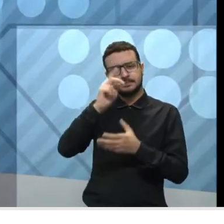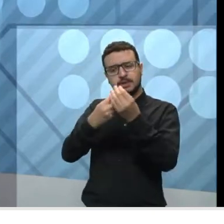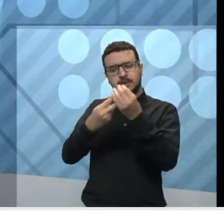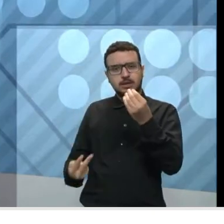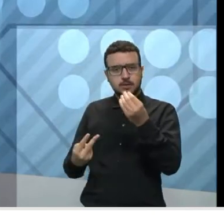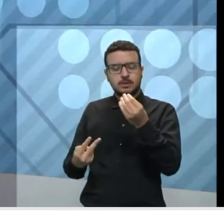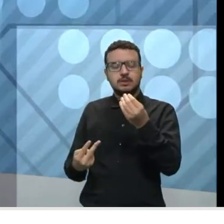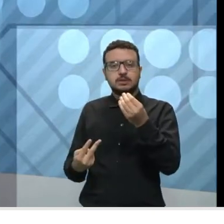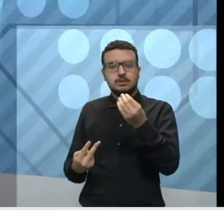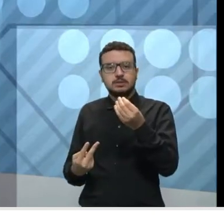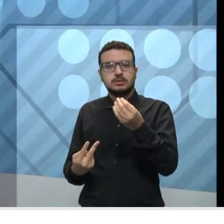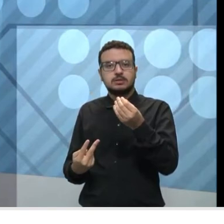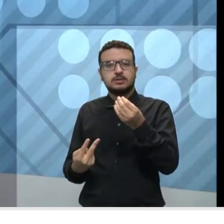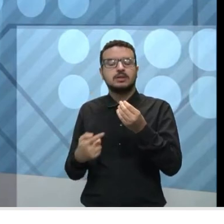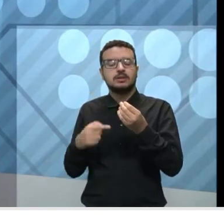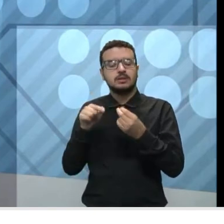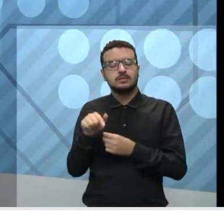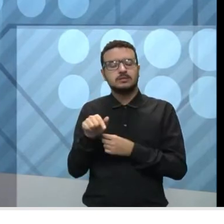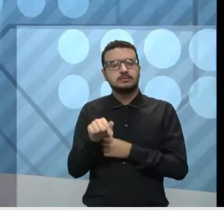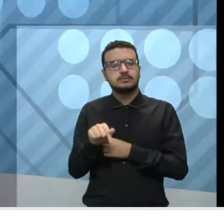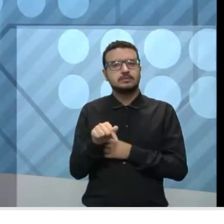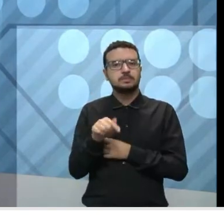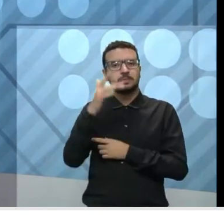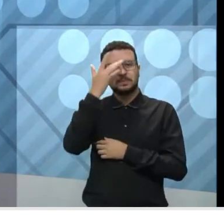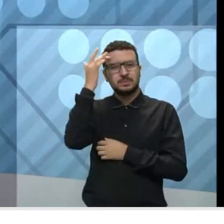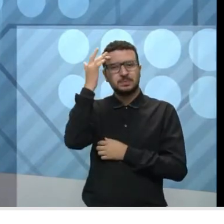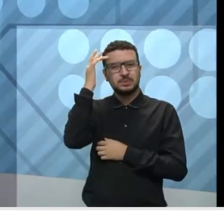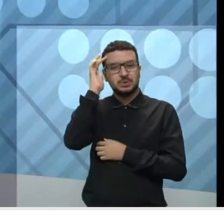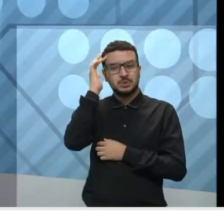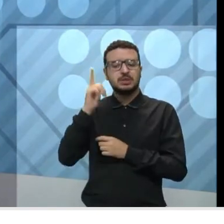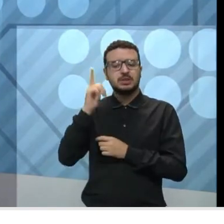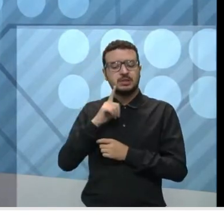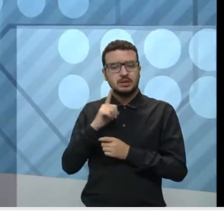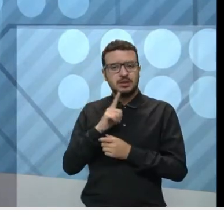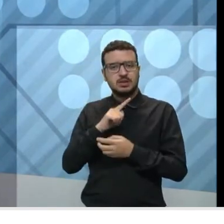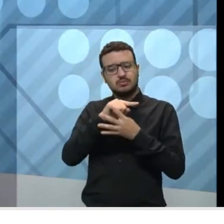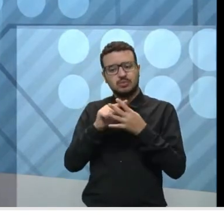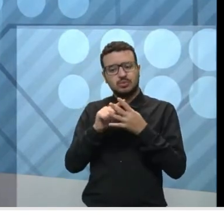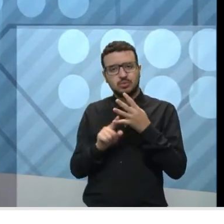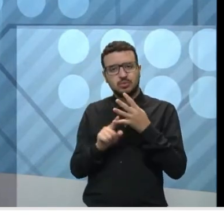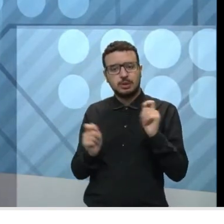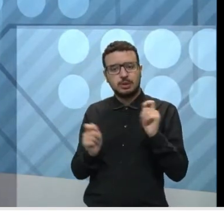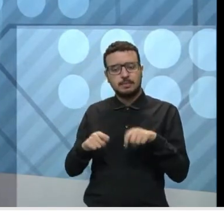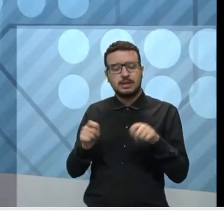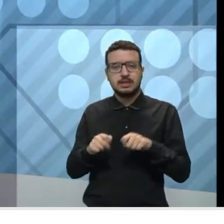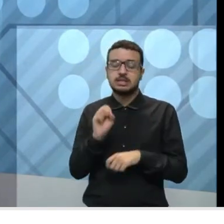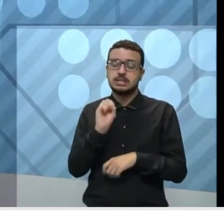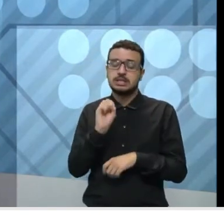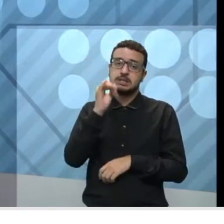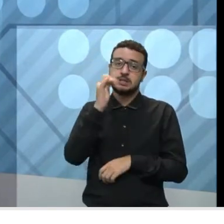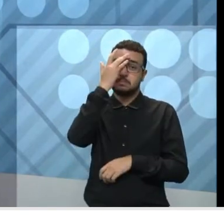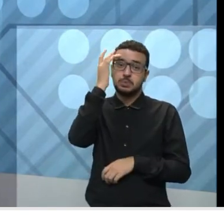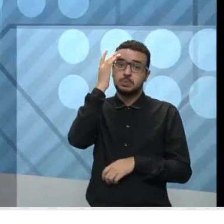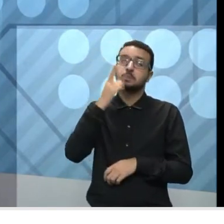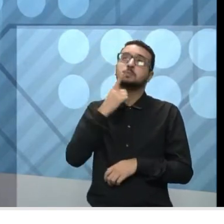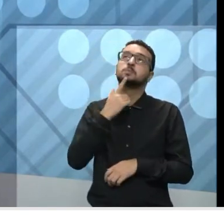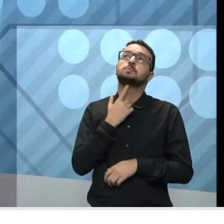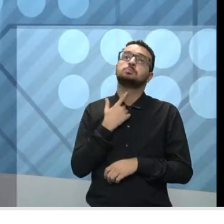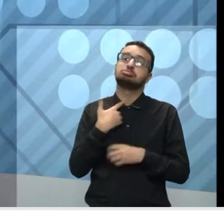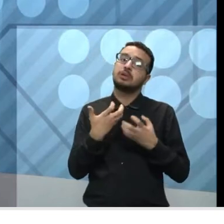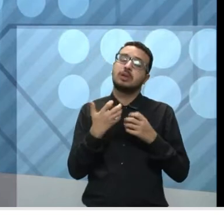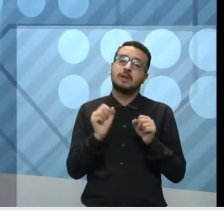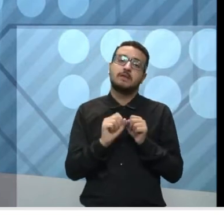nessas habilidades. Então, se ele desejar fazer sessões de fonoterapia para oralizar, não tem problema nenhum, é um direito dele, né? Se nós